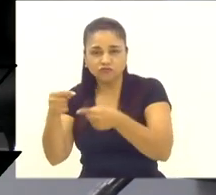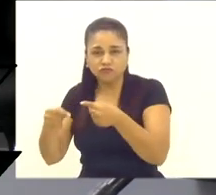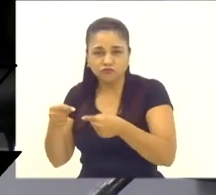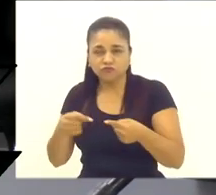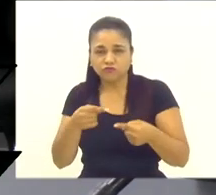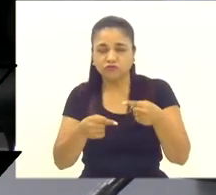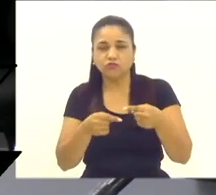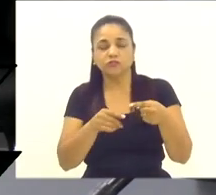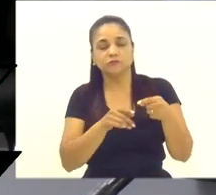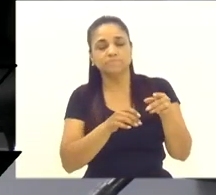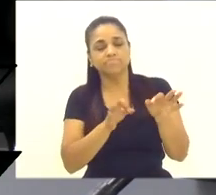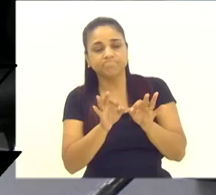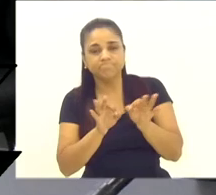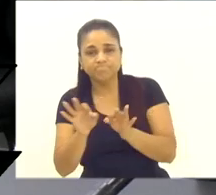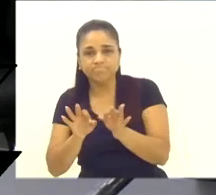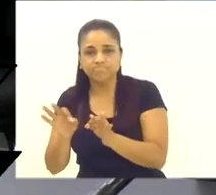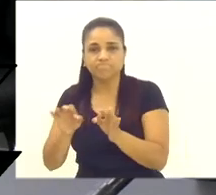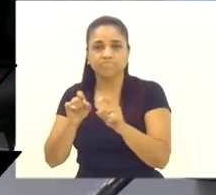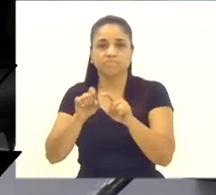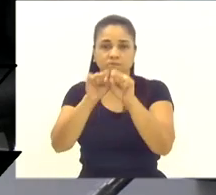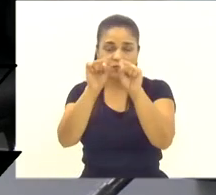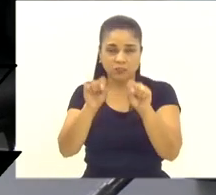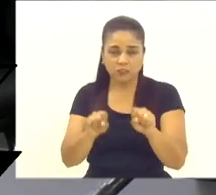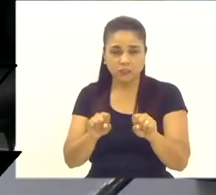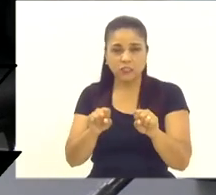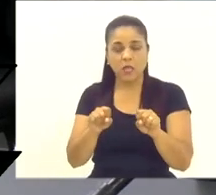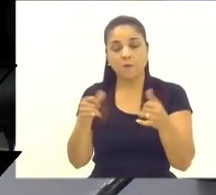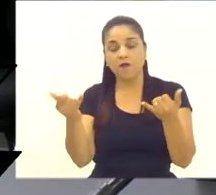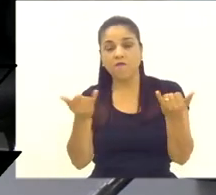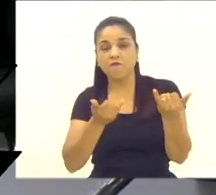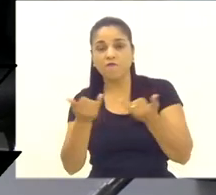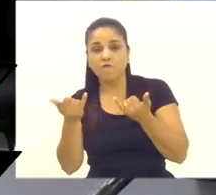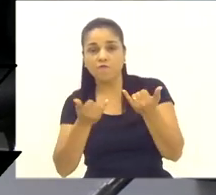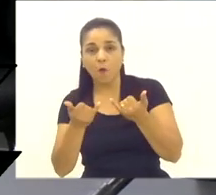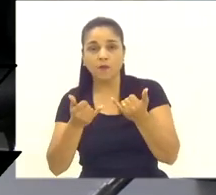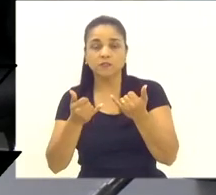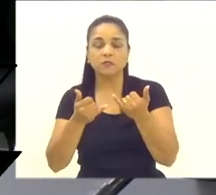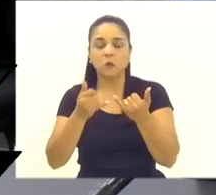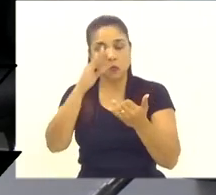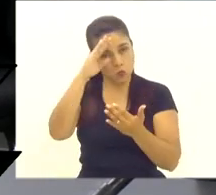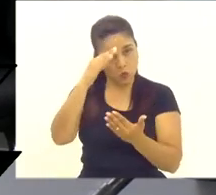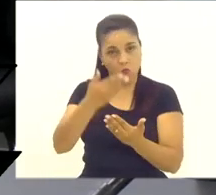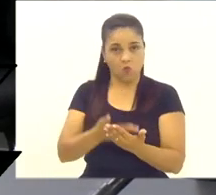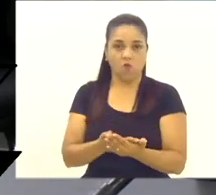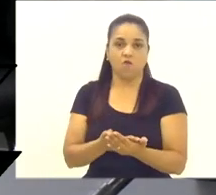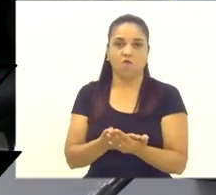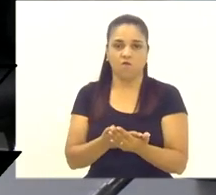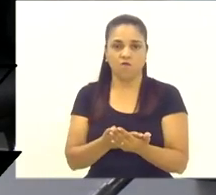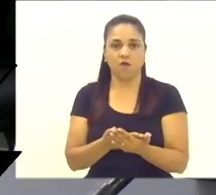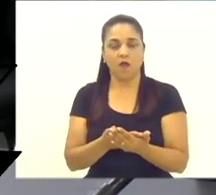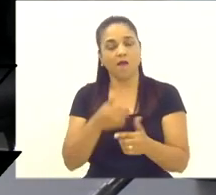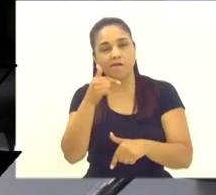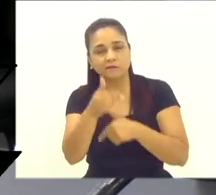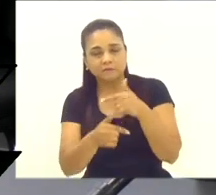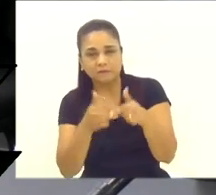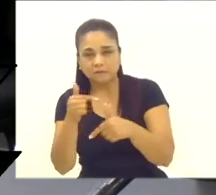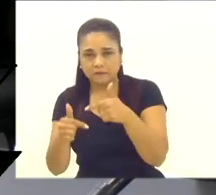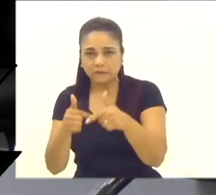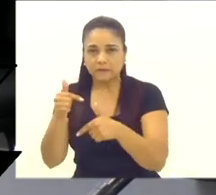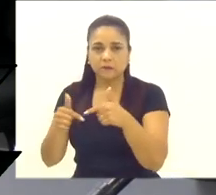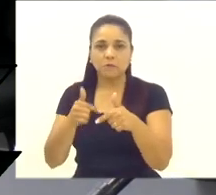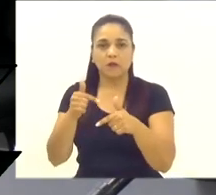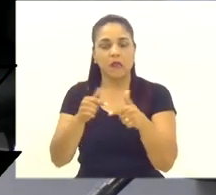Você tem uma uma produção de informações que seja confiável e também trabalhar na checagem